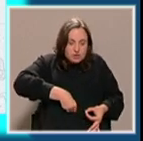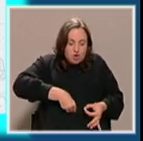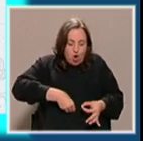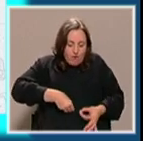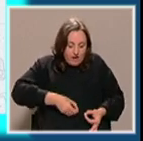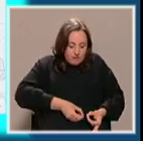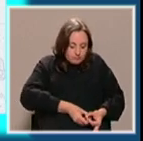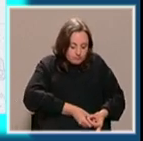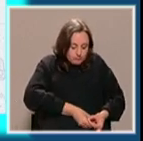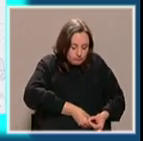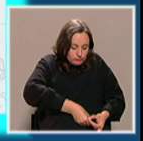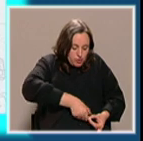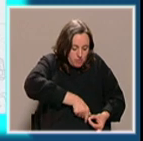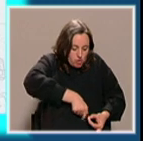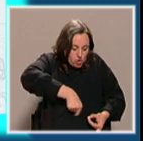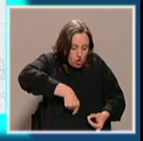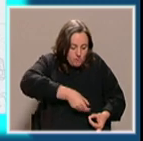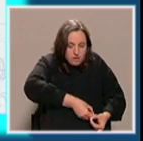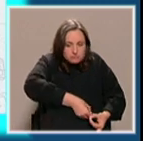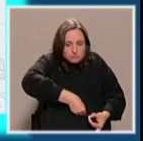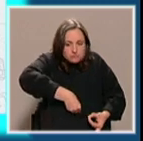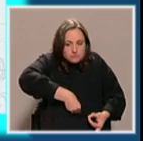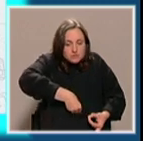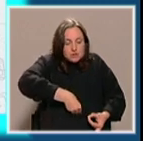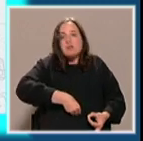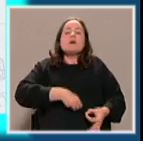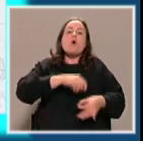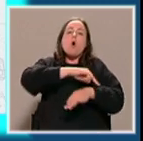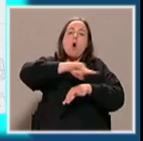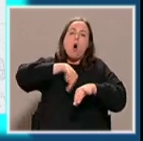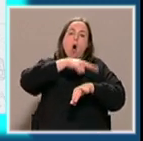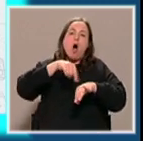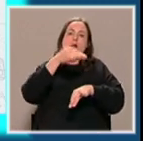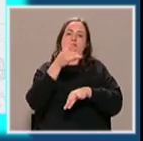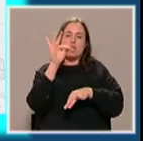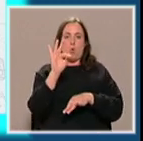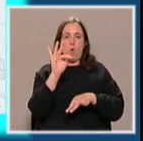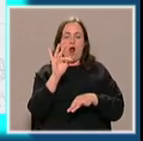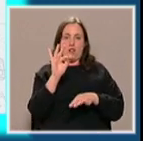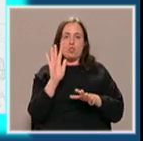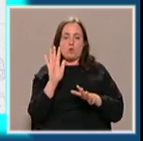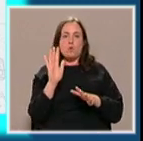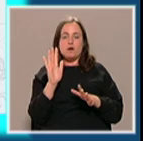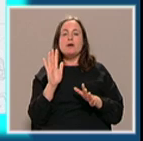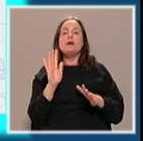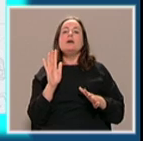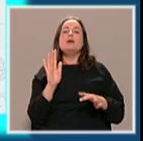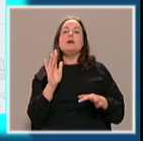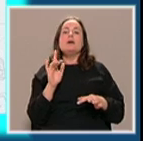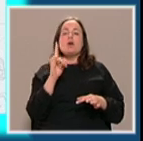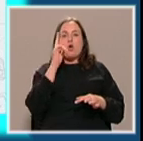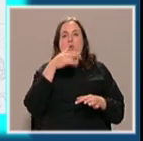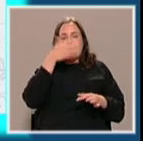ovário, e assim que chega às trompas de falópio, tem apenas a durabilidade de 24 horas, ou seja, de um